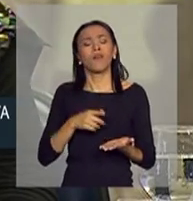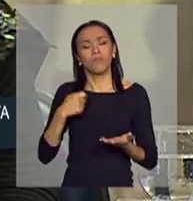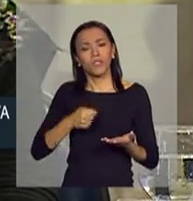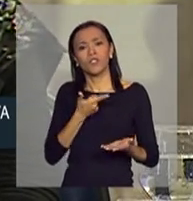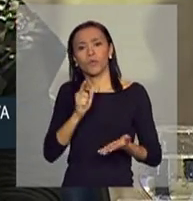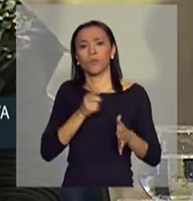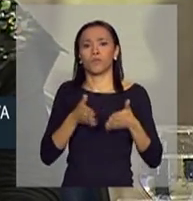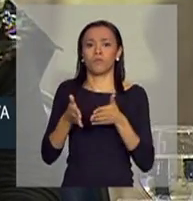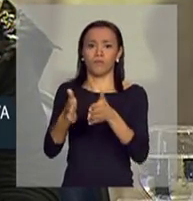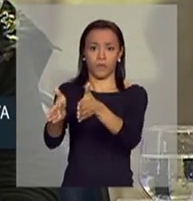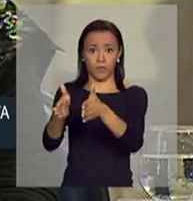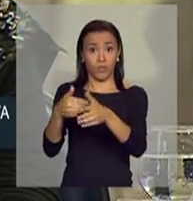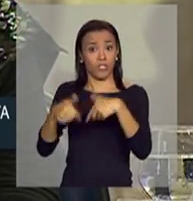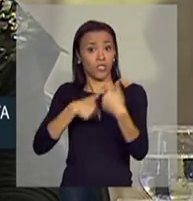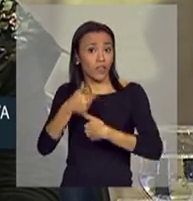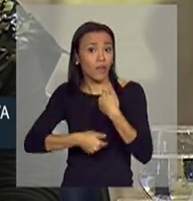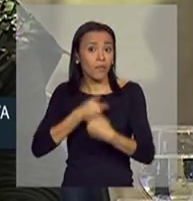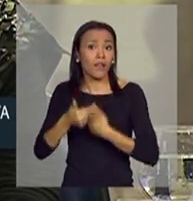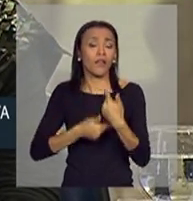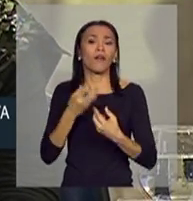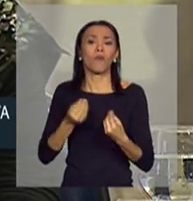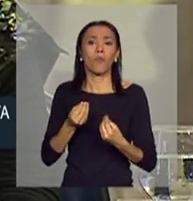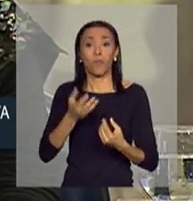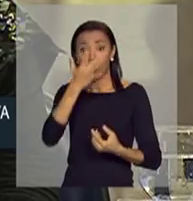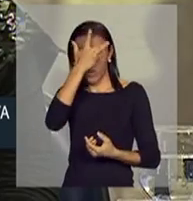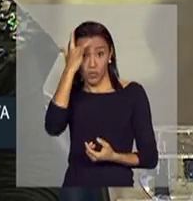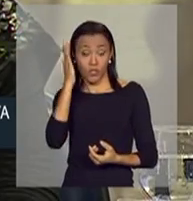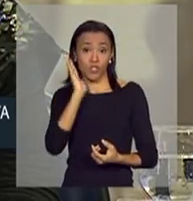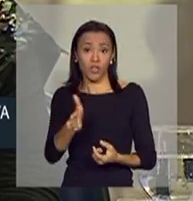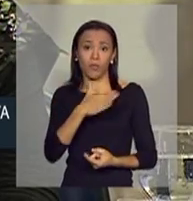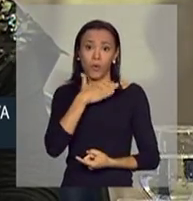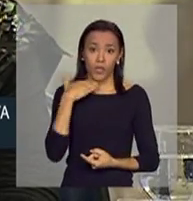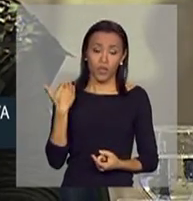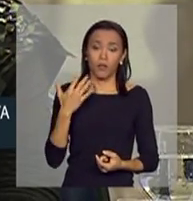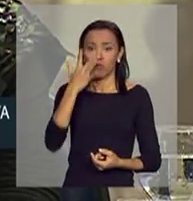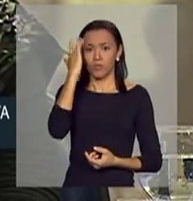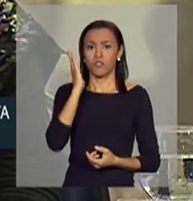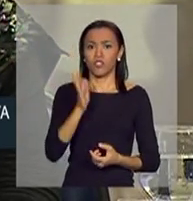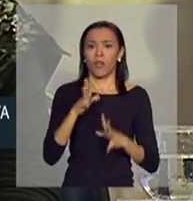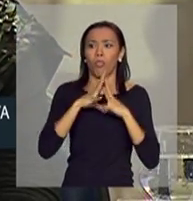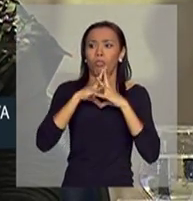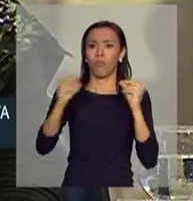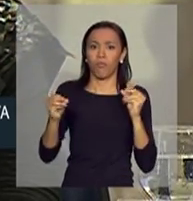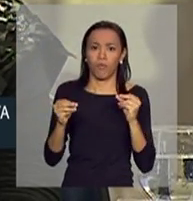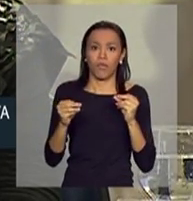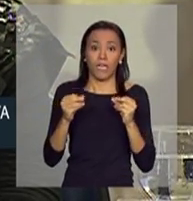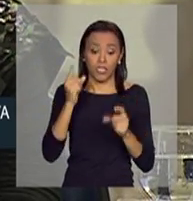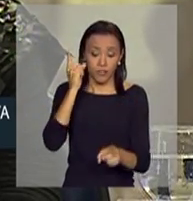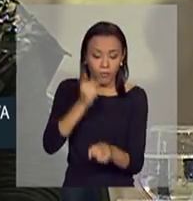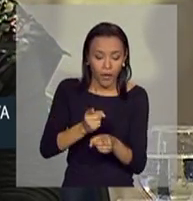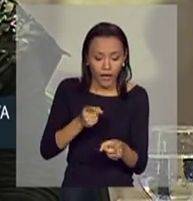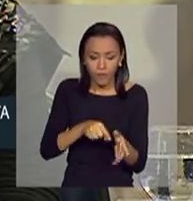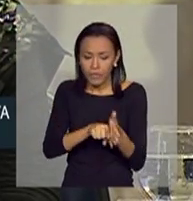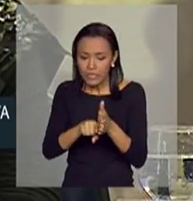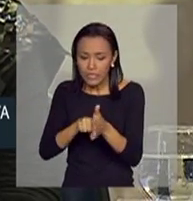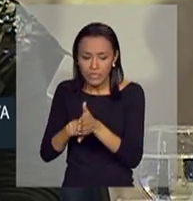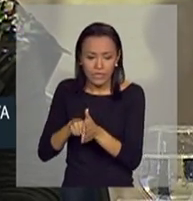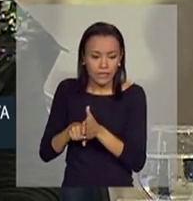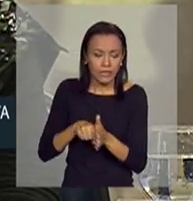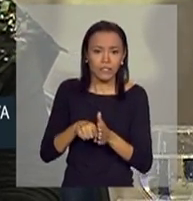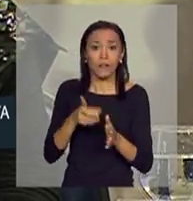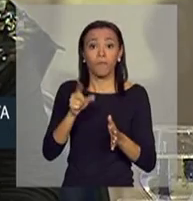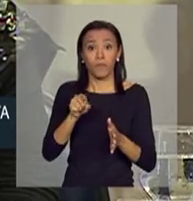um outro caminho também, de trabalhar com mortos desaparecidos, que um dos nossos comissários tem utilizado muito, que é o Cláudio Fonteles,